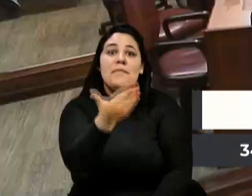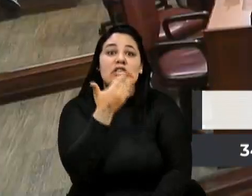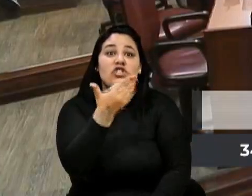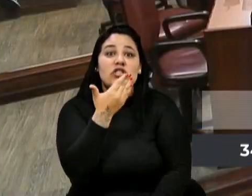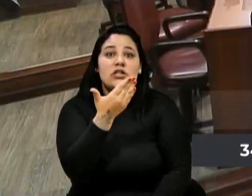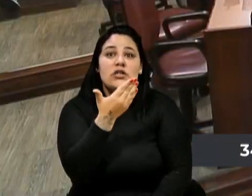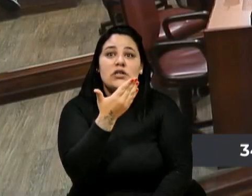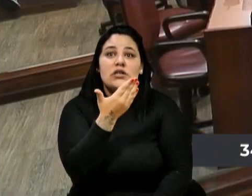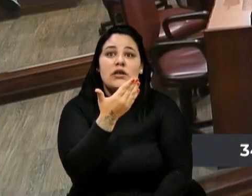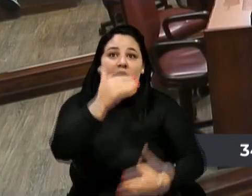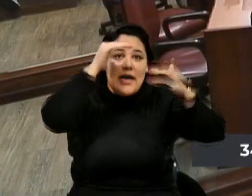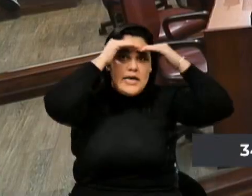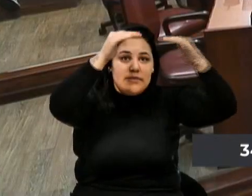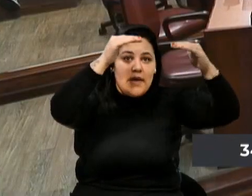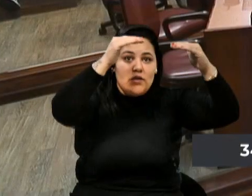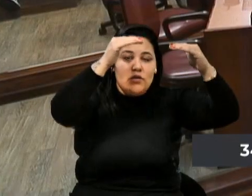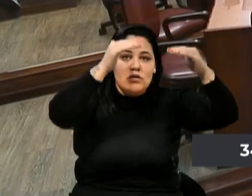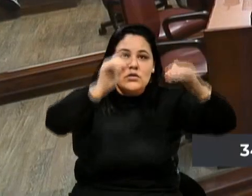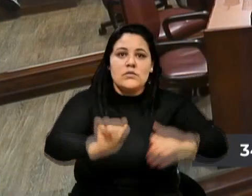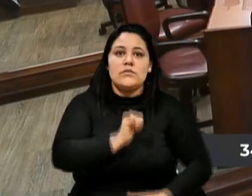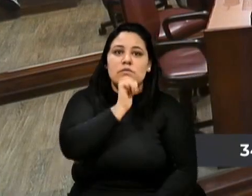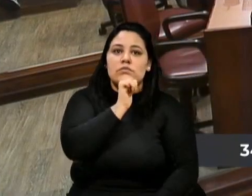questão de ordem, presidente. Suspenda.